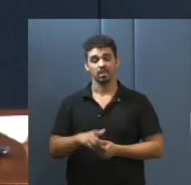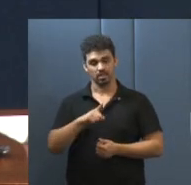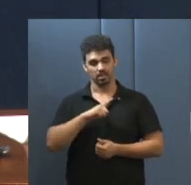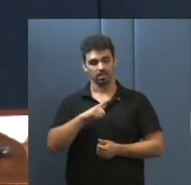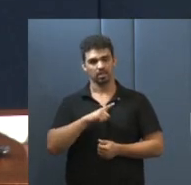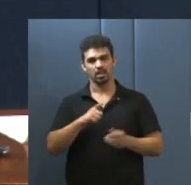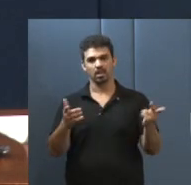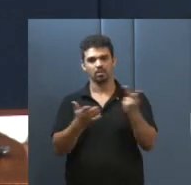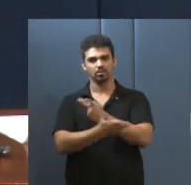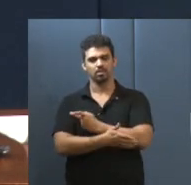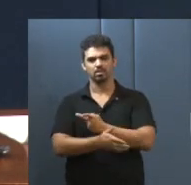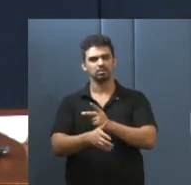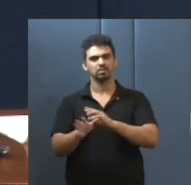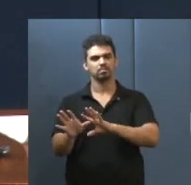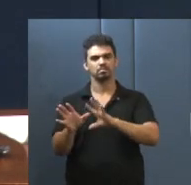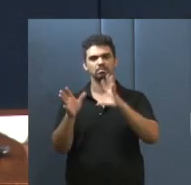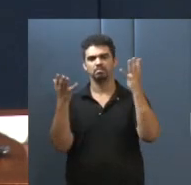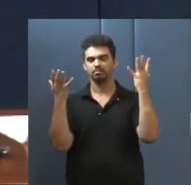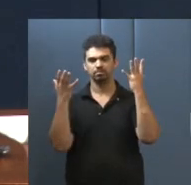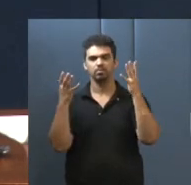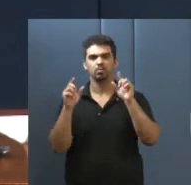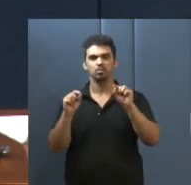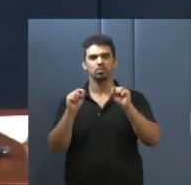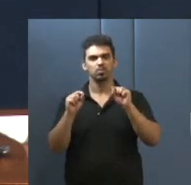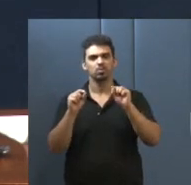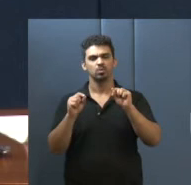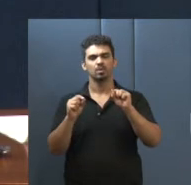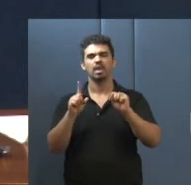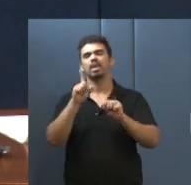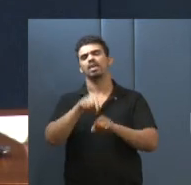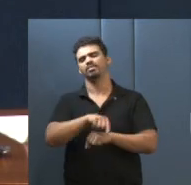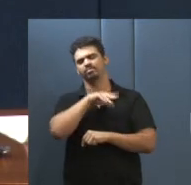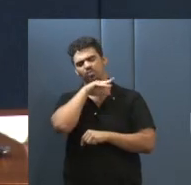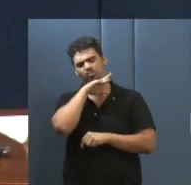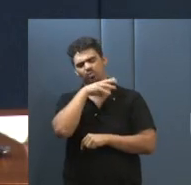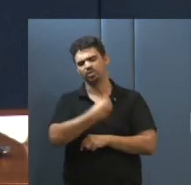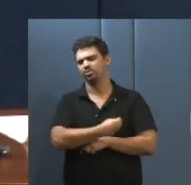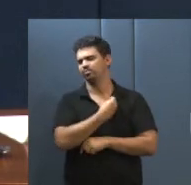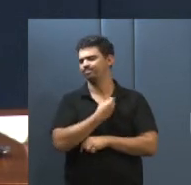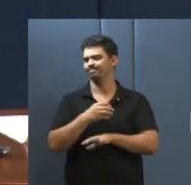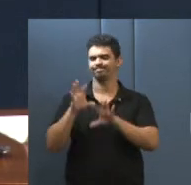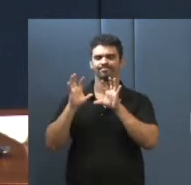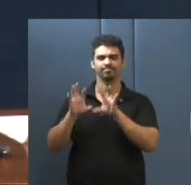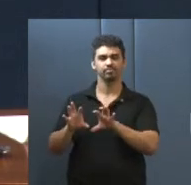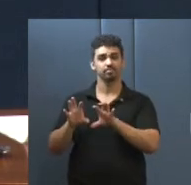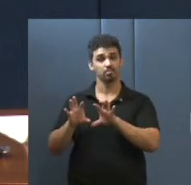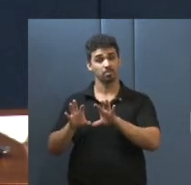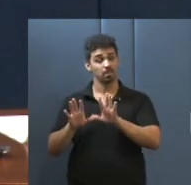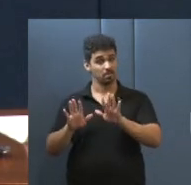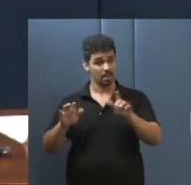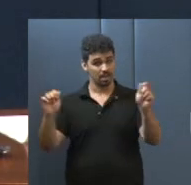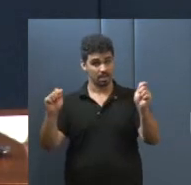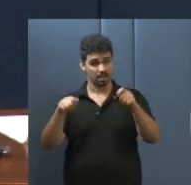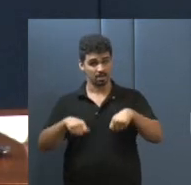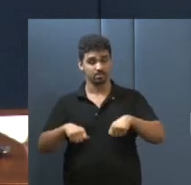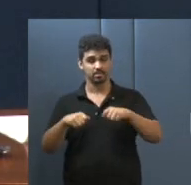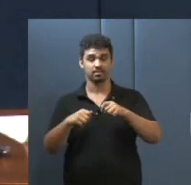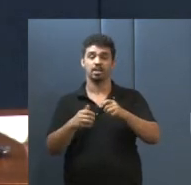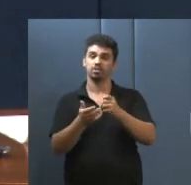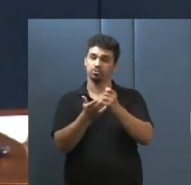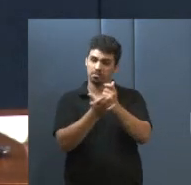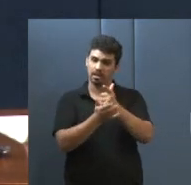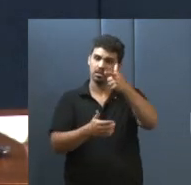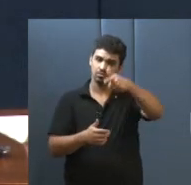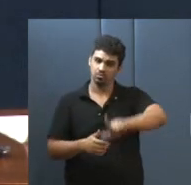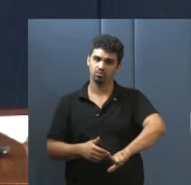instantânea da Venezuela, por assim dizer, é muito ruim, mas a capacidade de repagamento de dívida